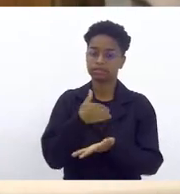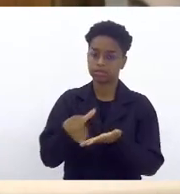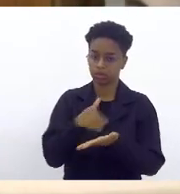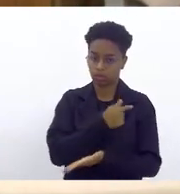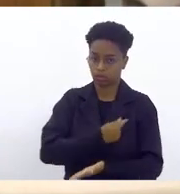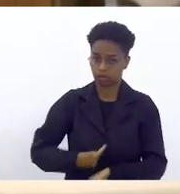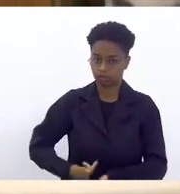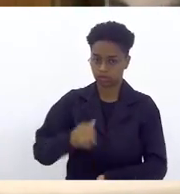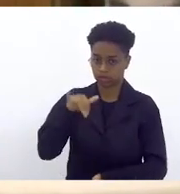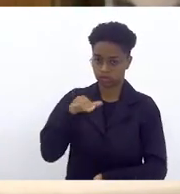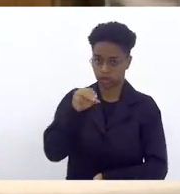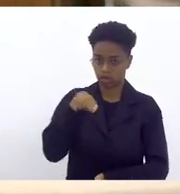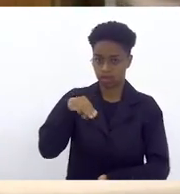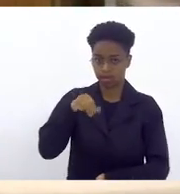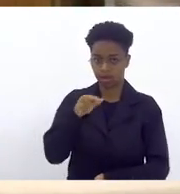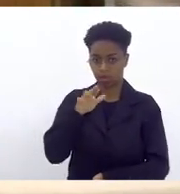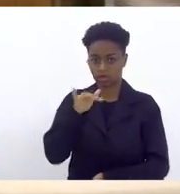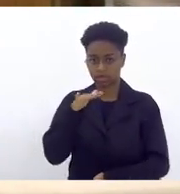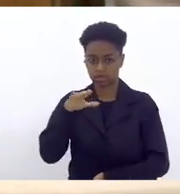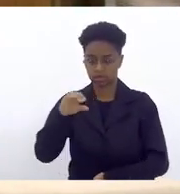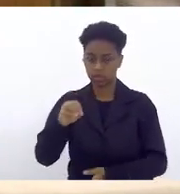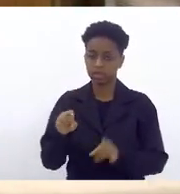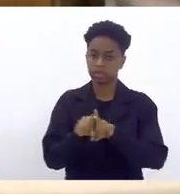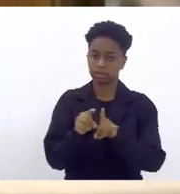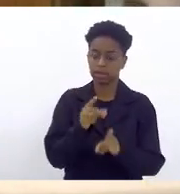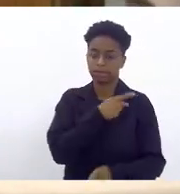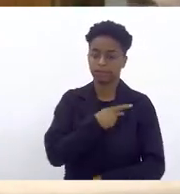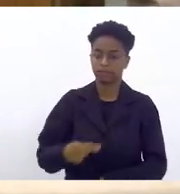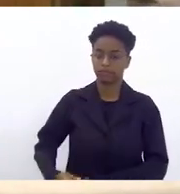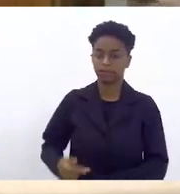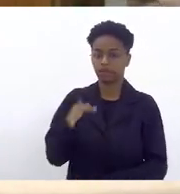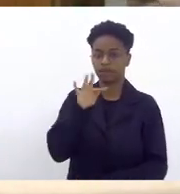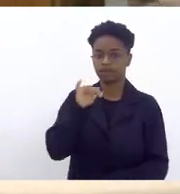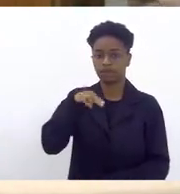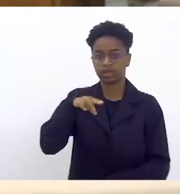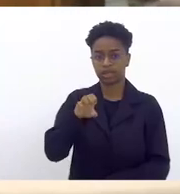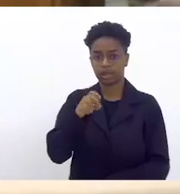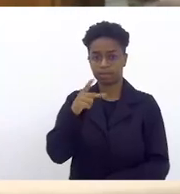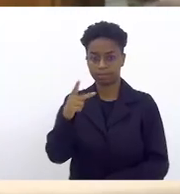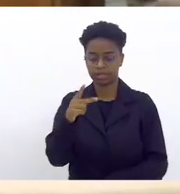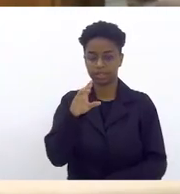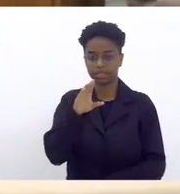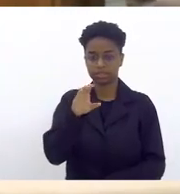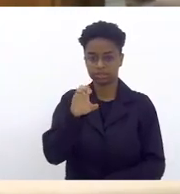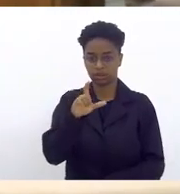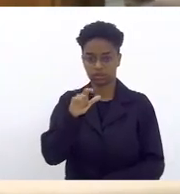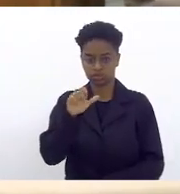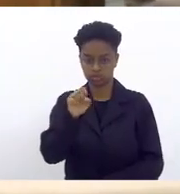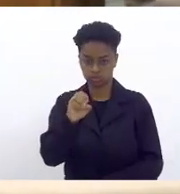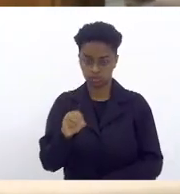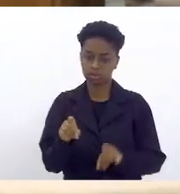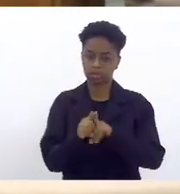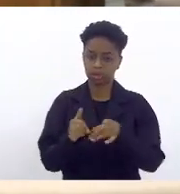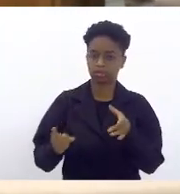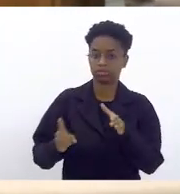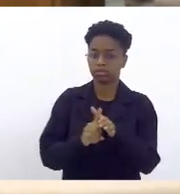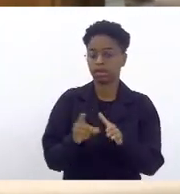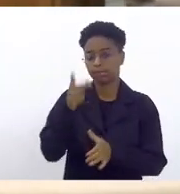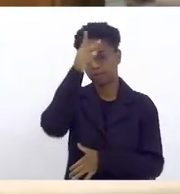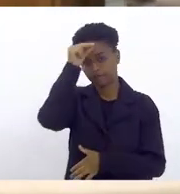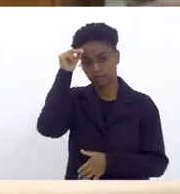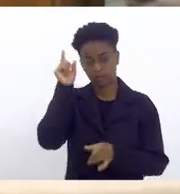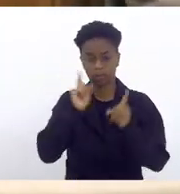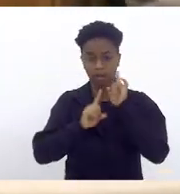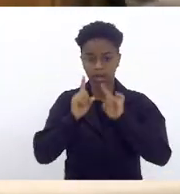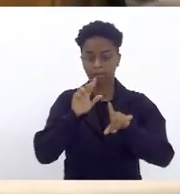o presidente do finep os céus pancela que também compôs a Prefeitura de Maricá através do